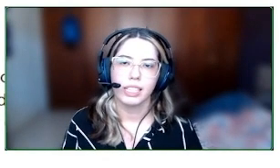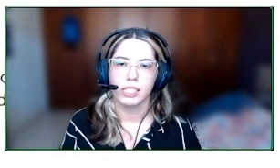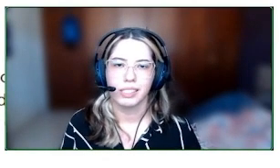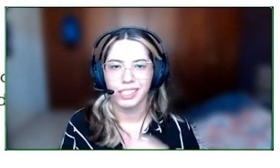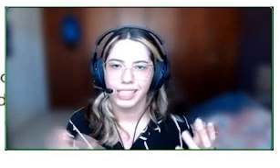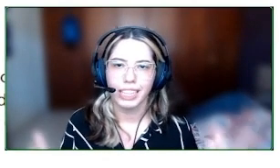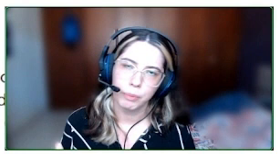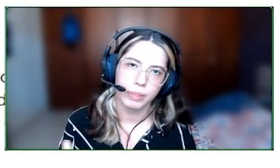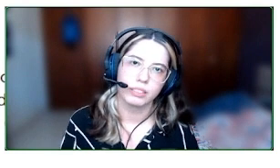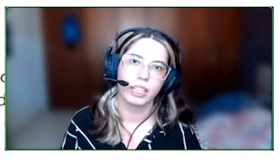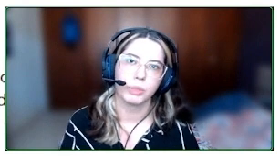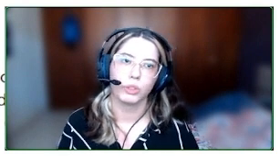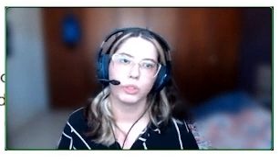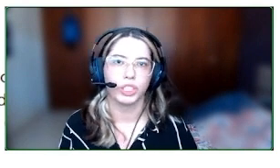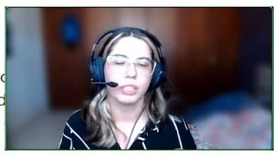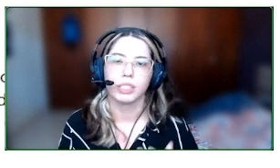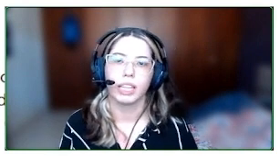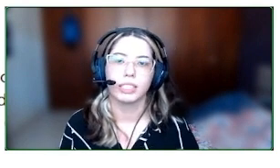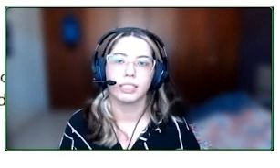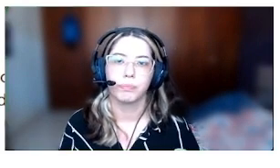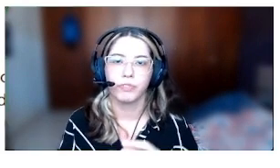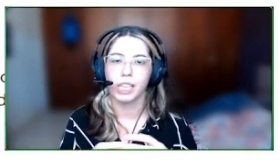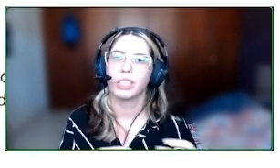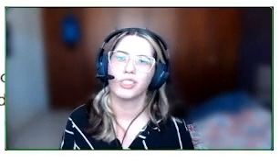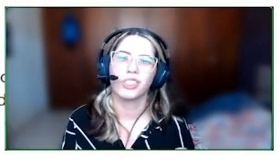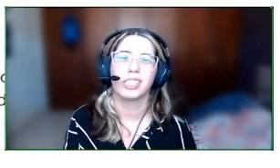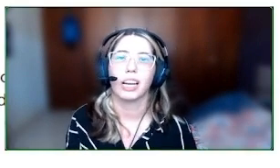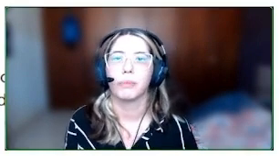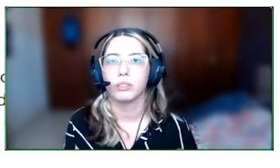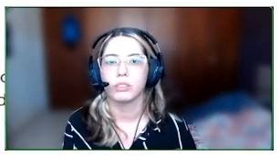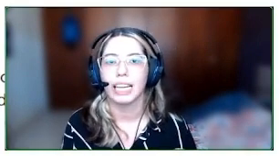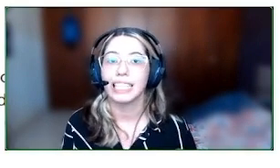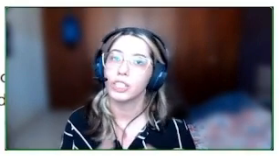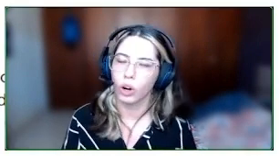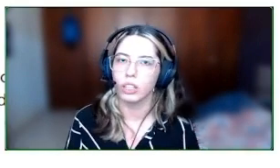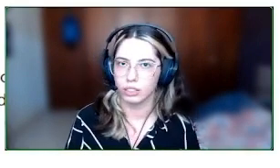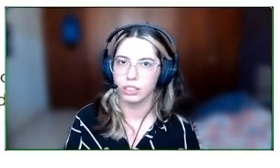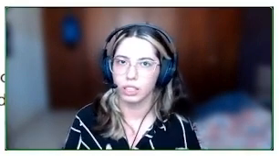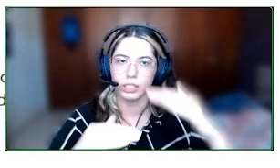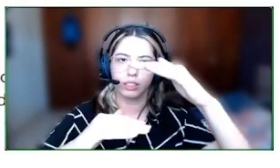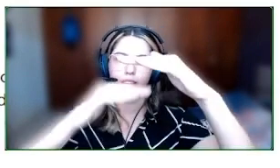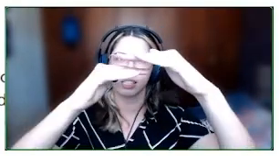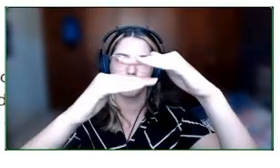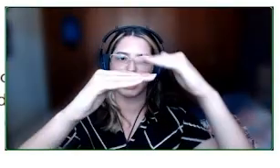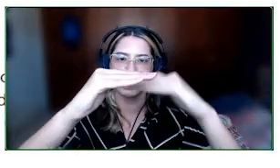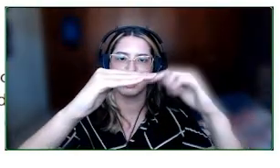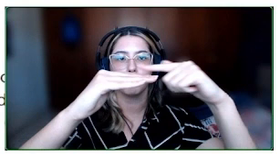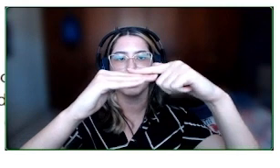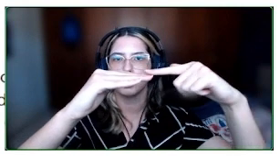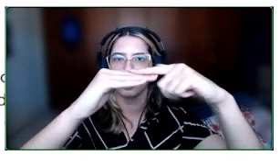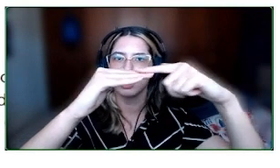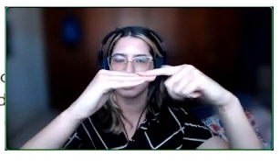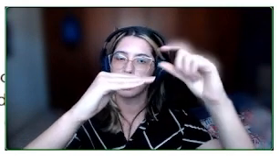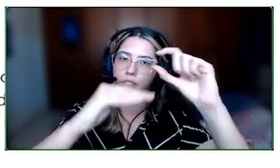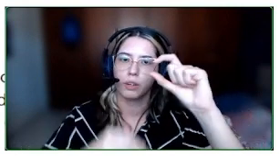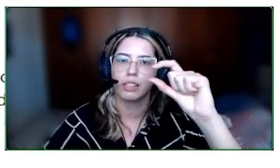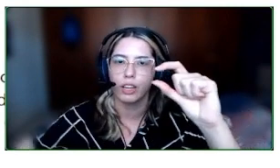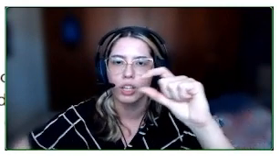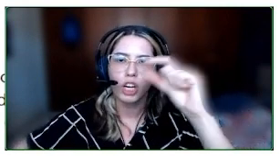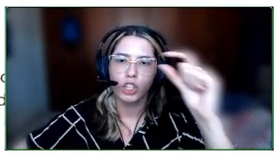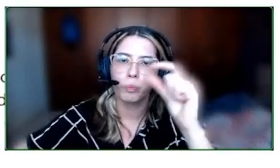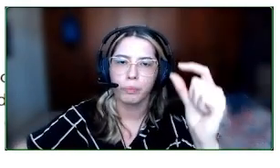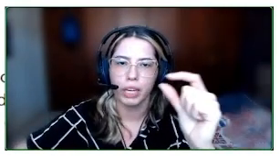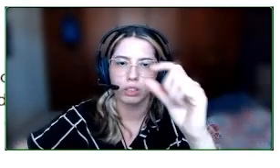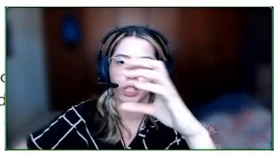Depois, né, essa terceira etapa dessa metodologia, eles fizeram um teste de cisaramento na linha de cola. Então, ela tem essas madeiras e tem uma linha de cola que, assim, eles fizeram esse